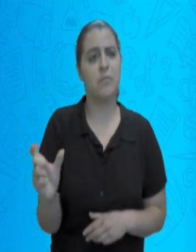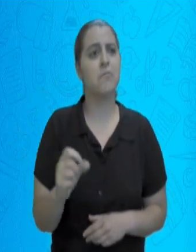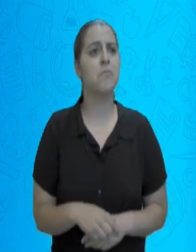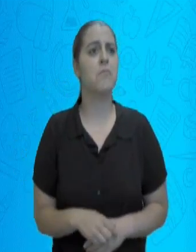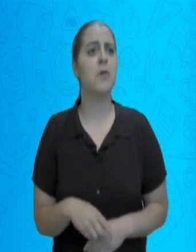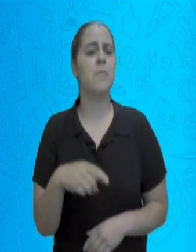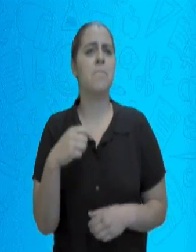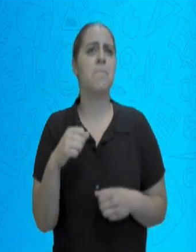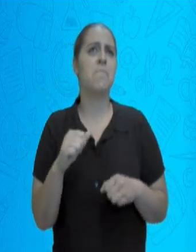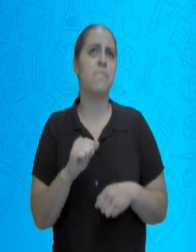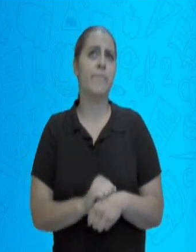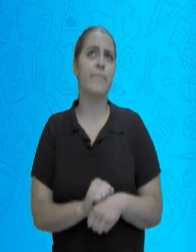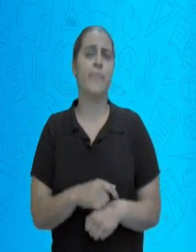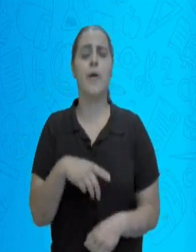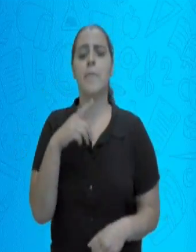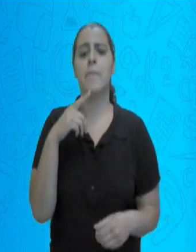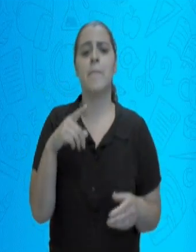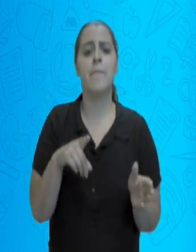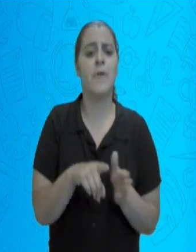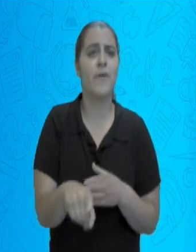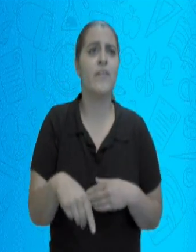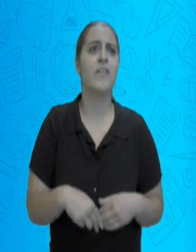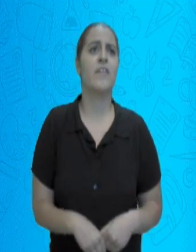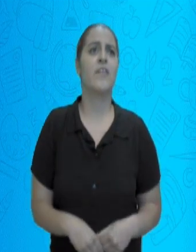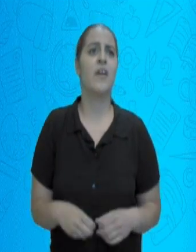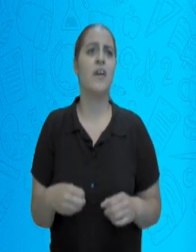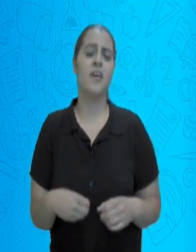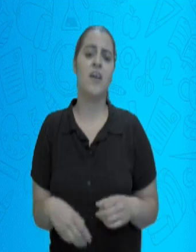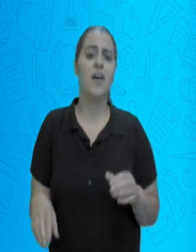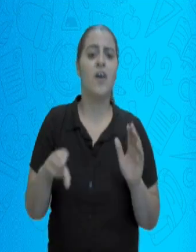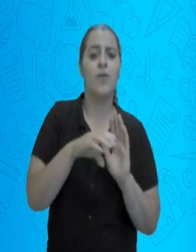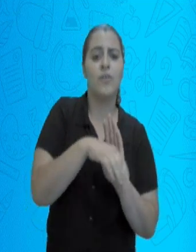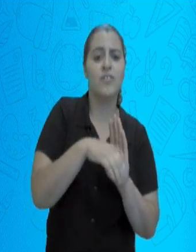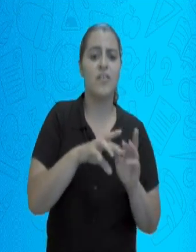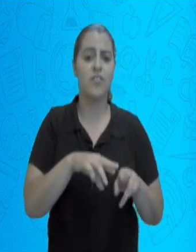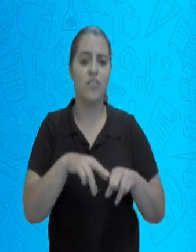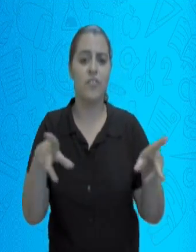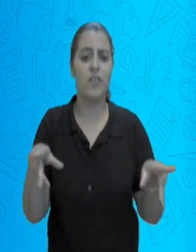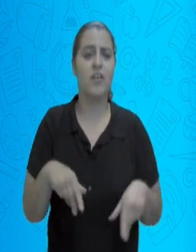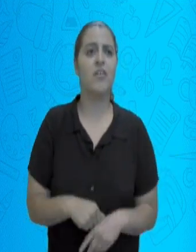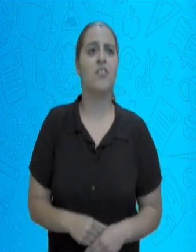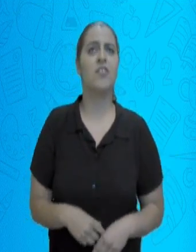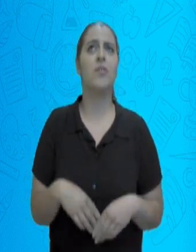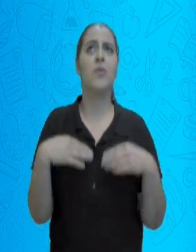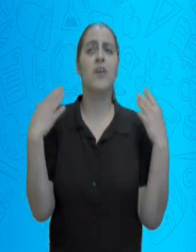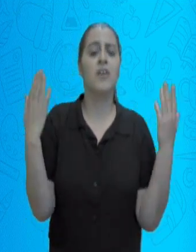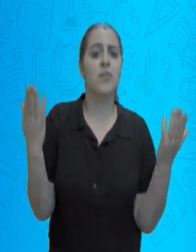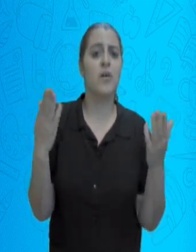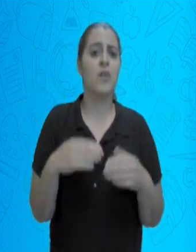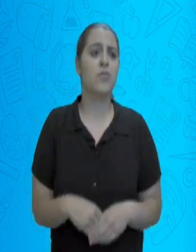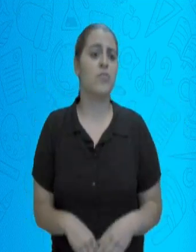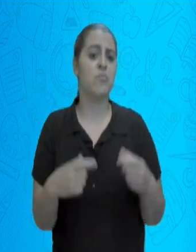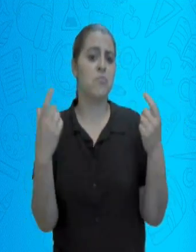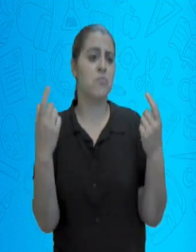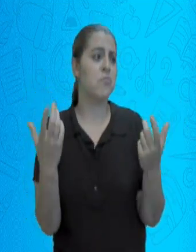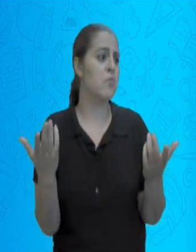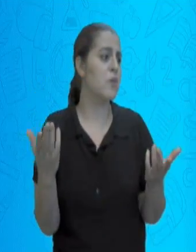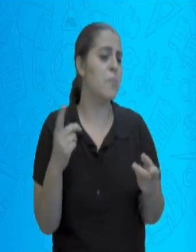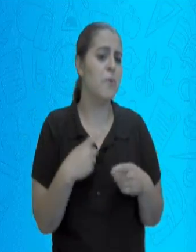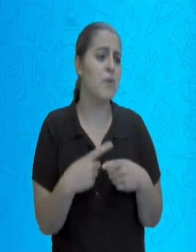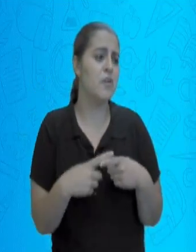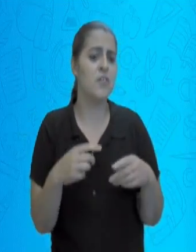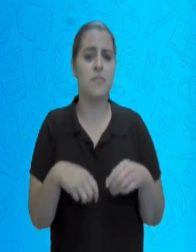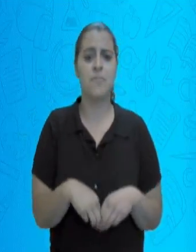parou para se perguntar que se trata de conceitos muito diferentes? Será que são diferentes? E onde são diferentes? Por que